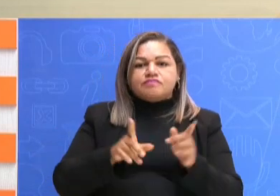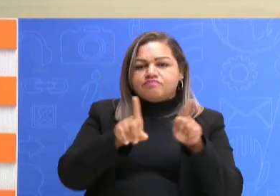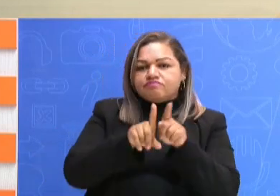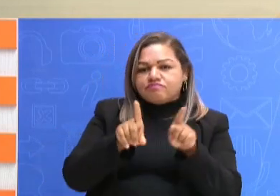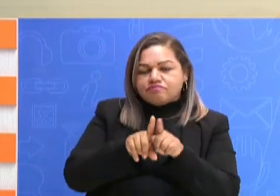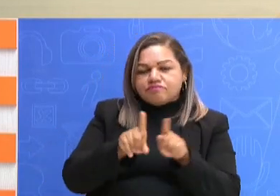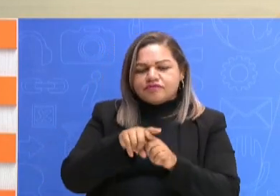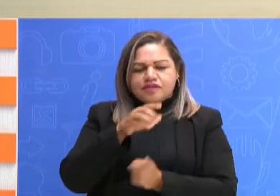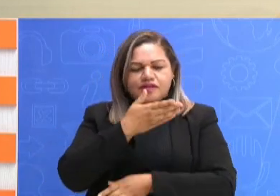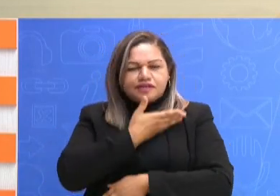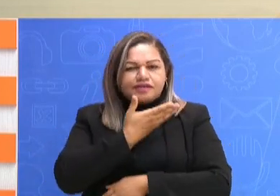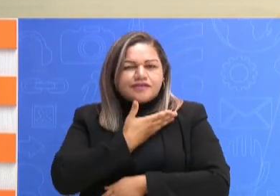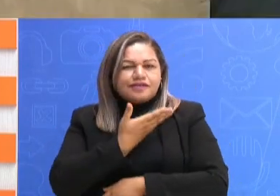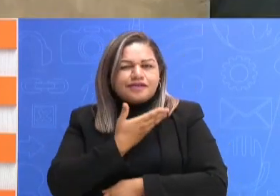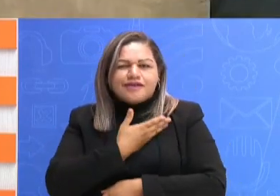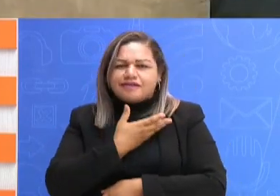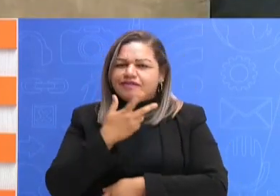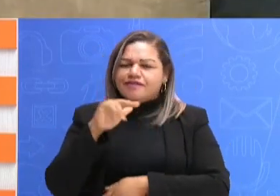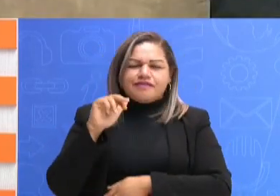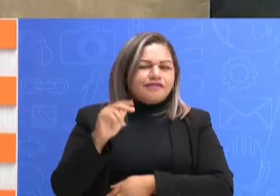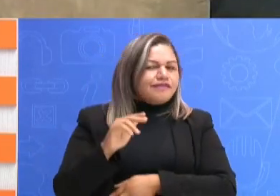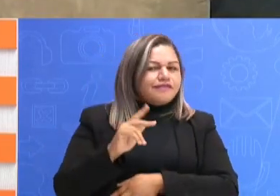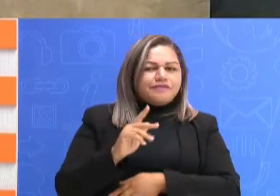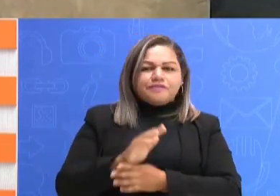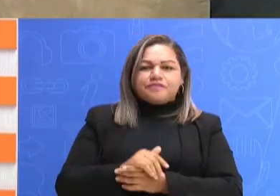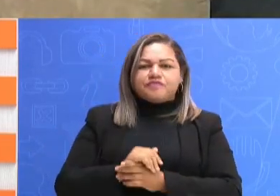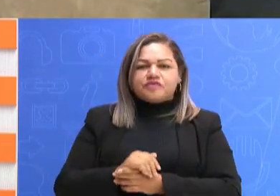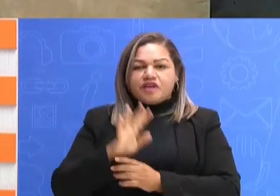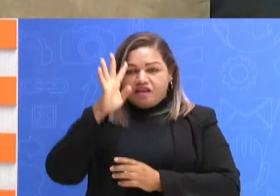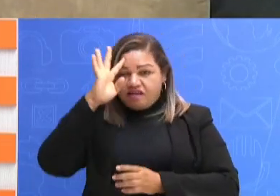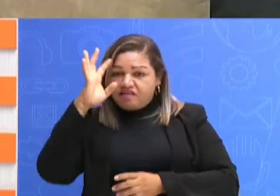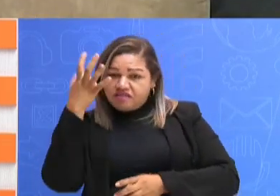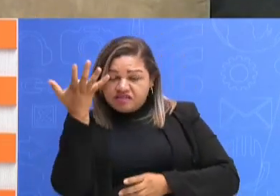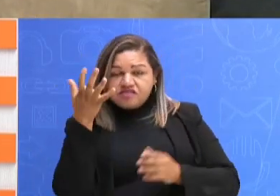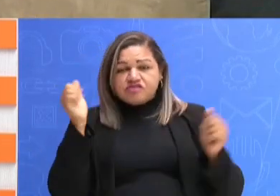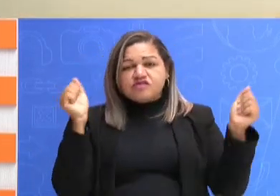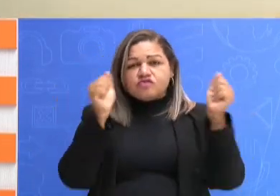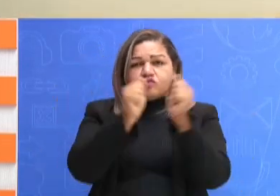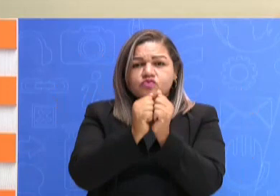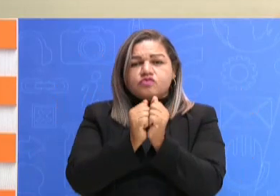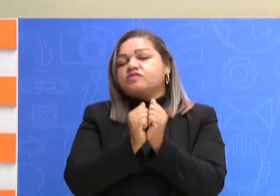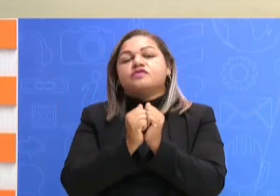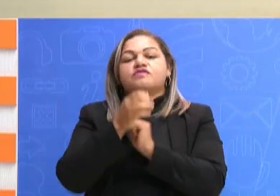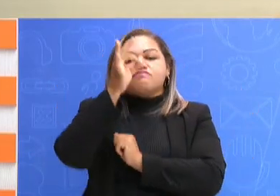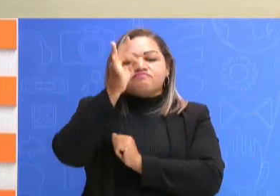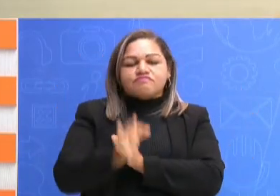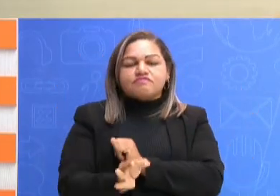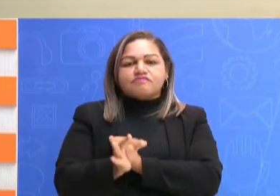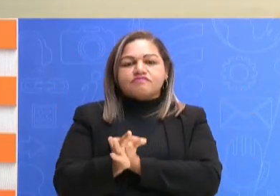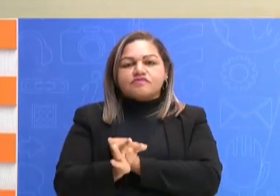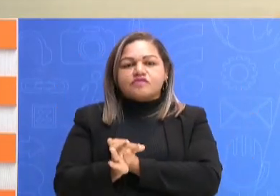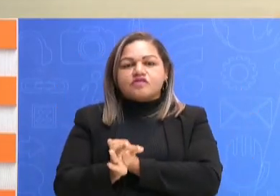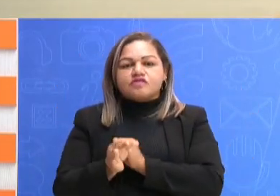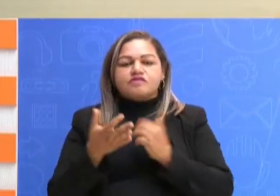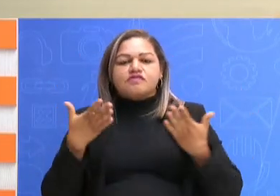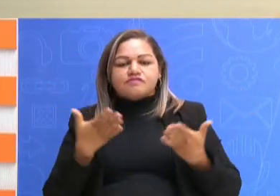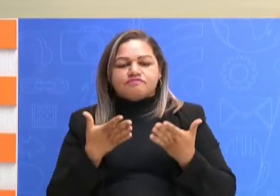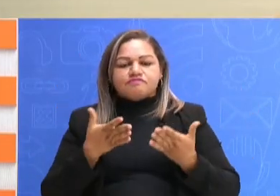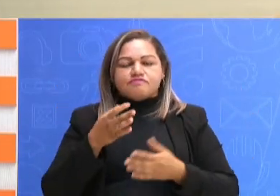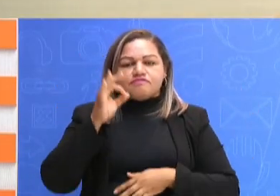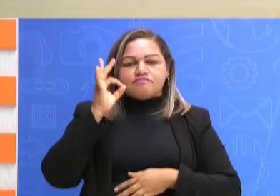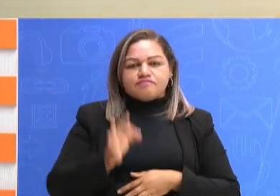não. Ele é um amigo, ele é um irmão, e a gente toma decisões em conjunto. Então, eu tenho certeza que nós iremos, no momento